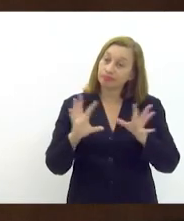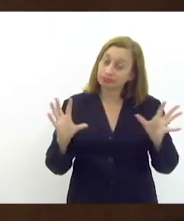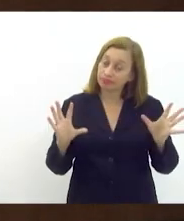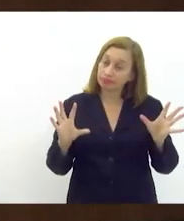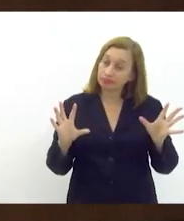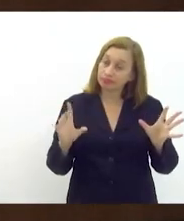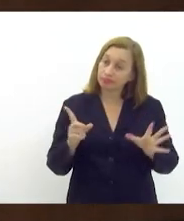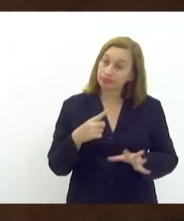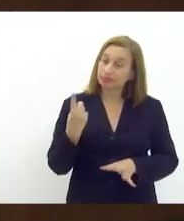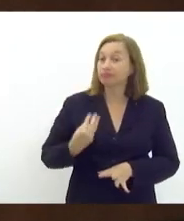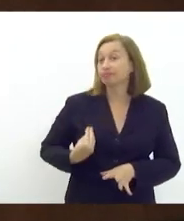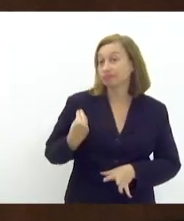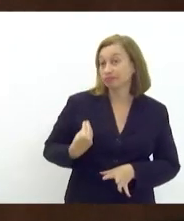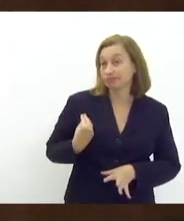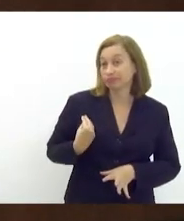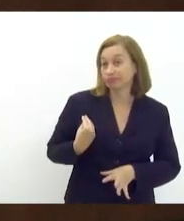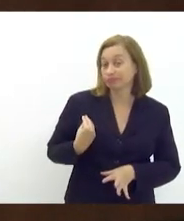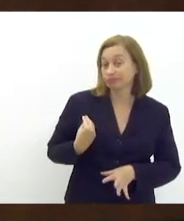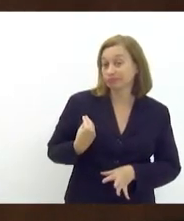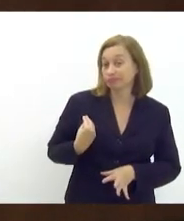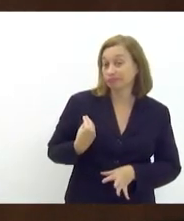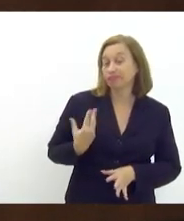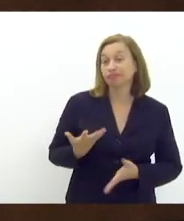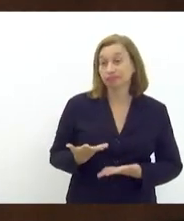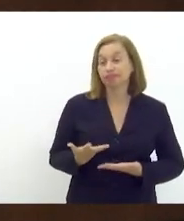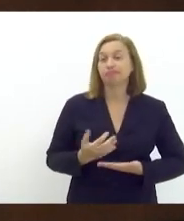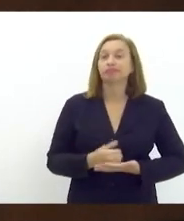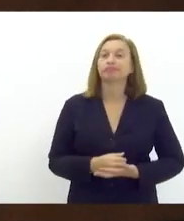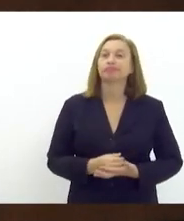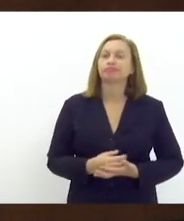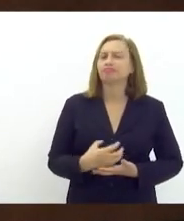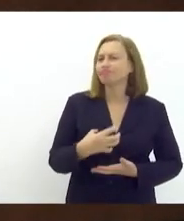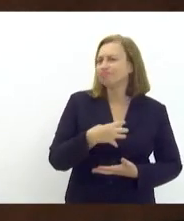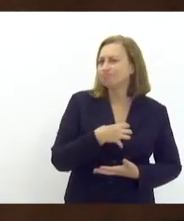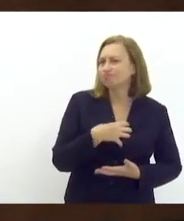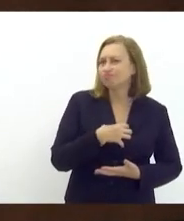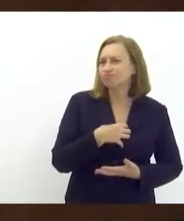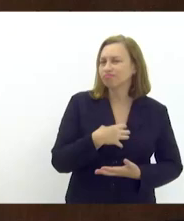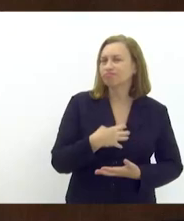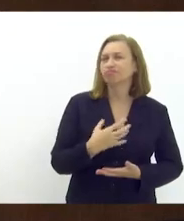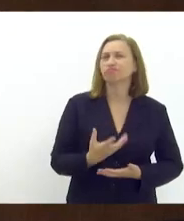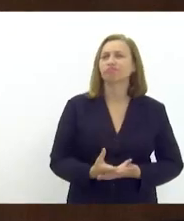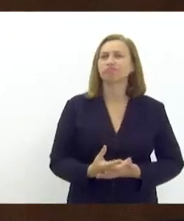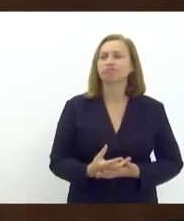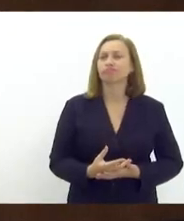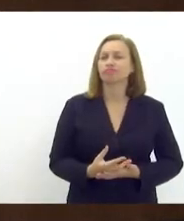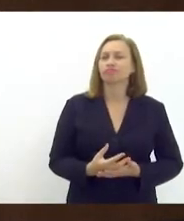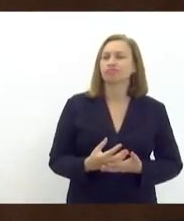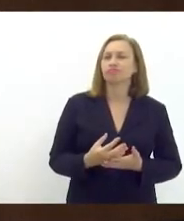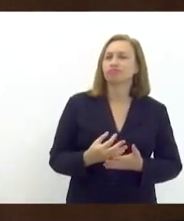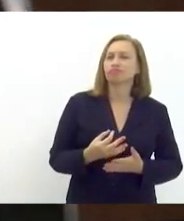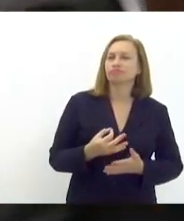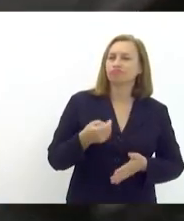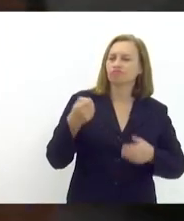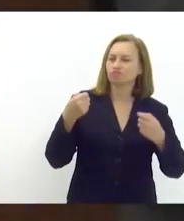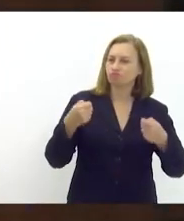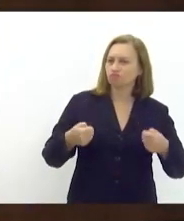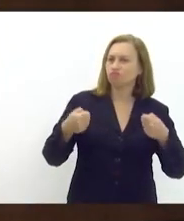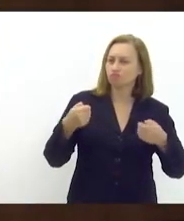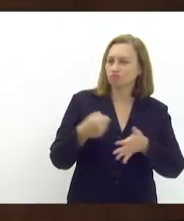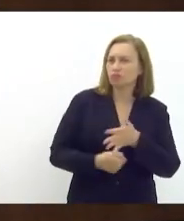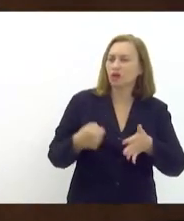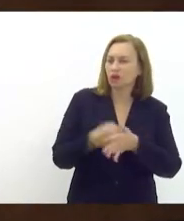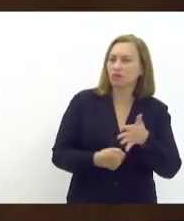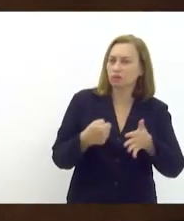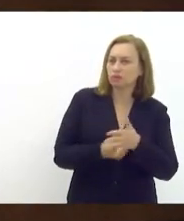que nós estamos vivendo libertaram ainda no sentido do protesto da reivindicação e não